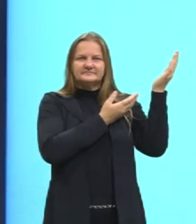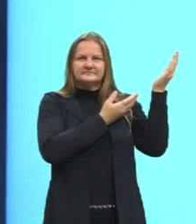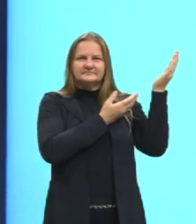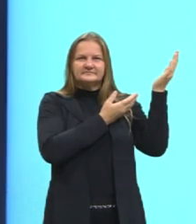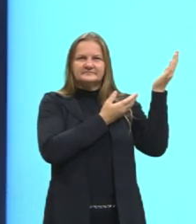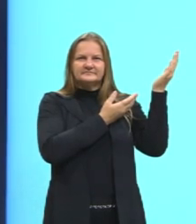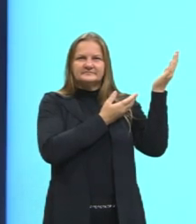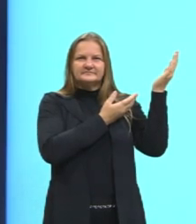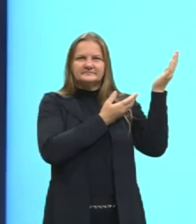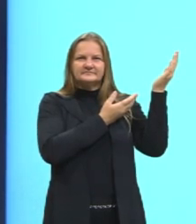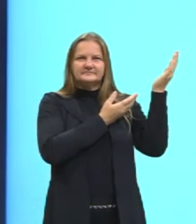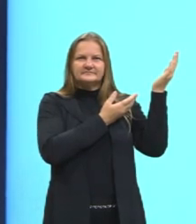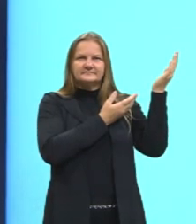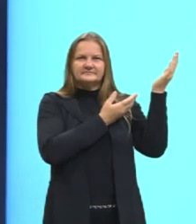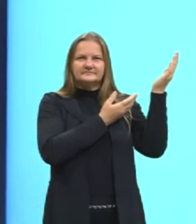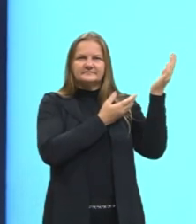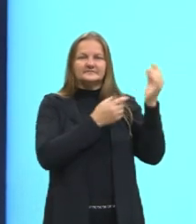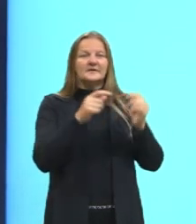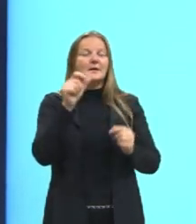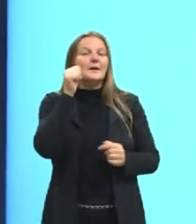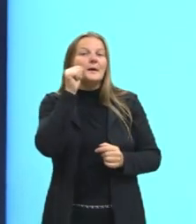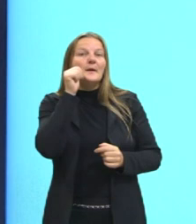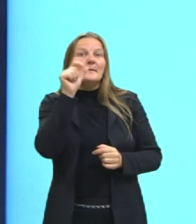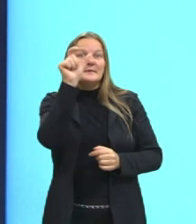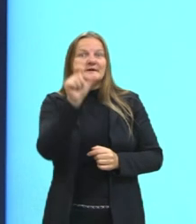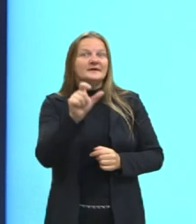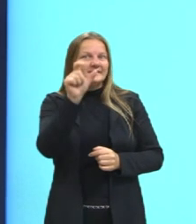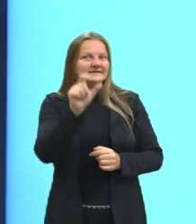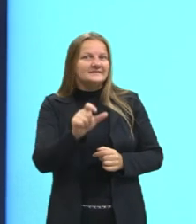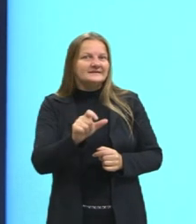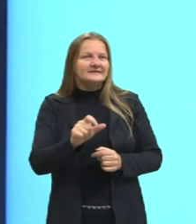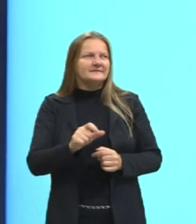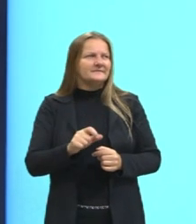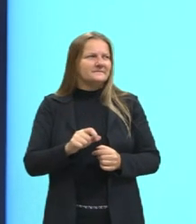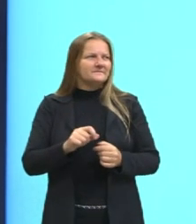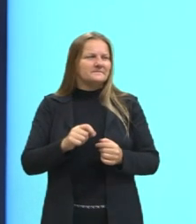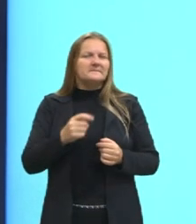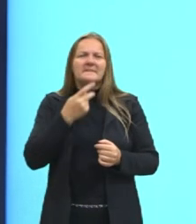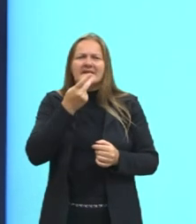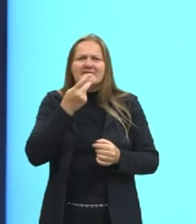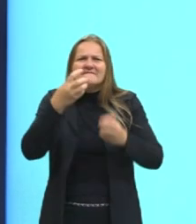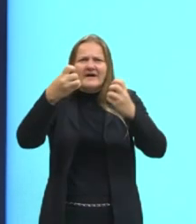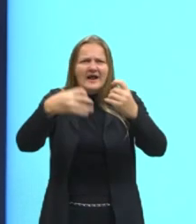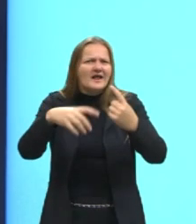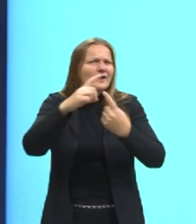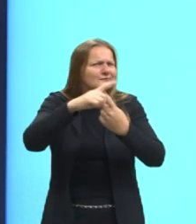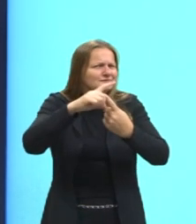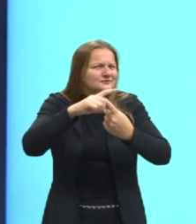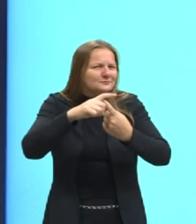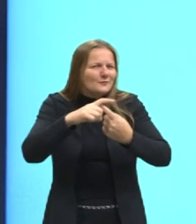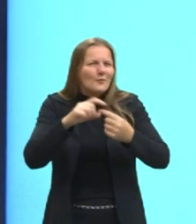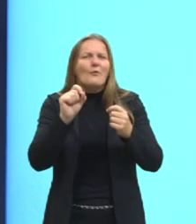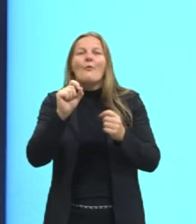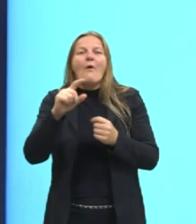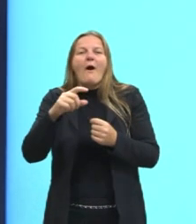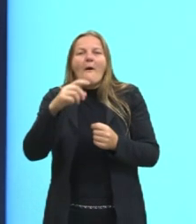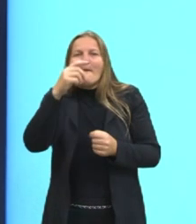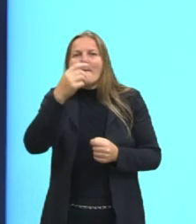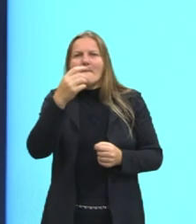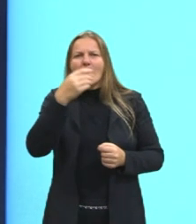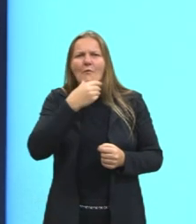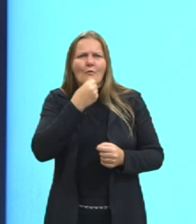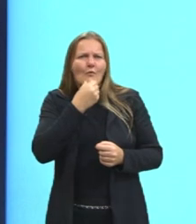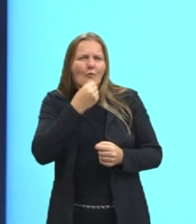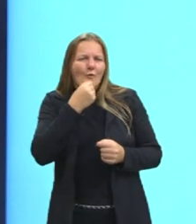inferiores suzanito então está falando me fala os tipo os tipos né as pessoas Os